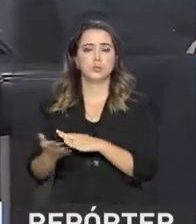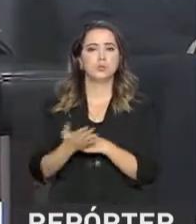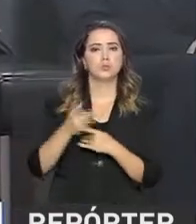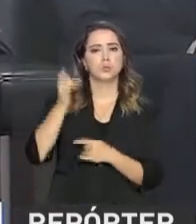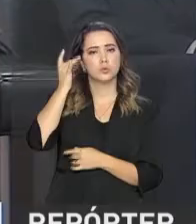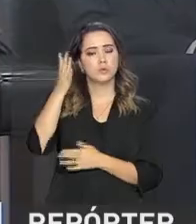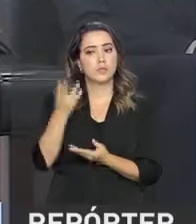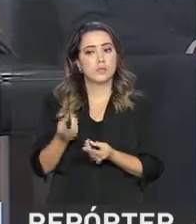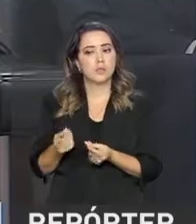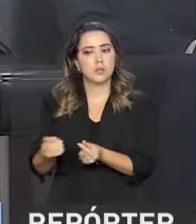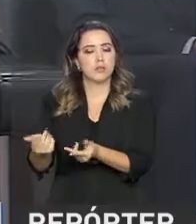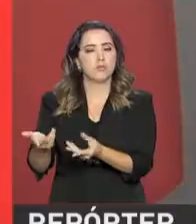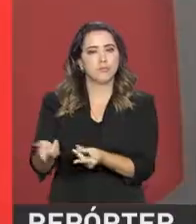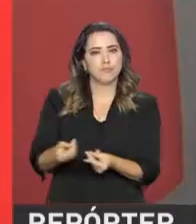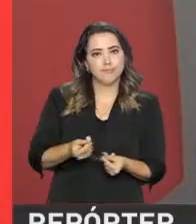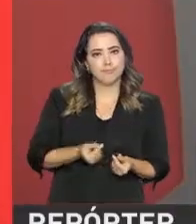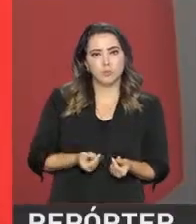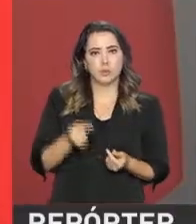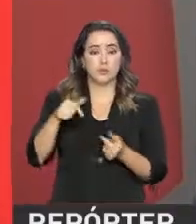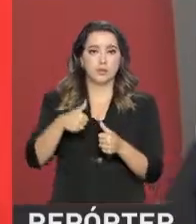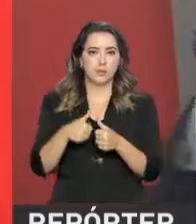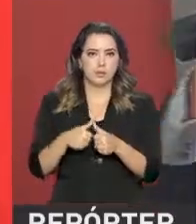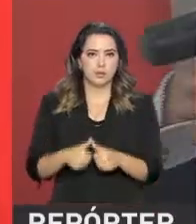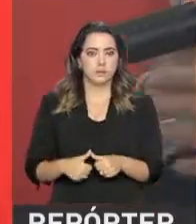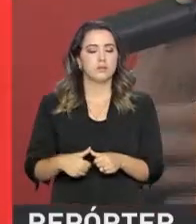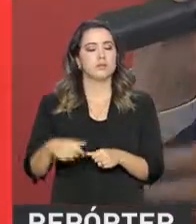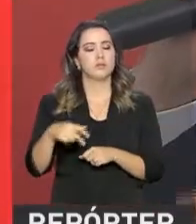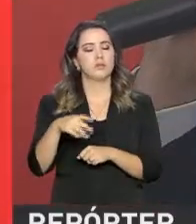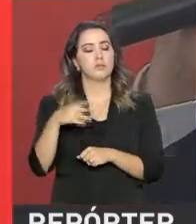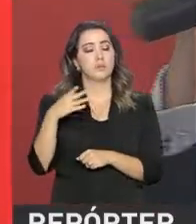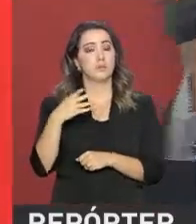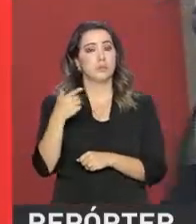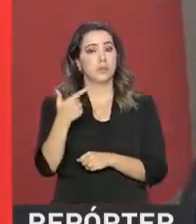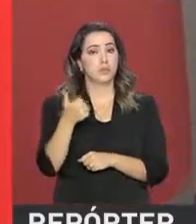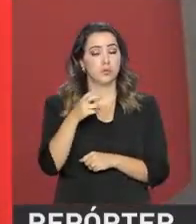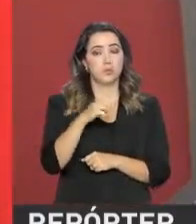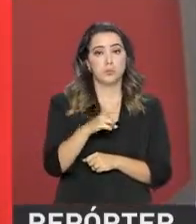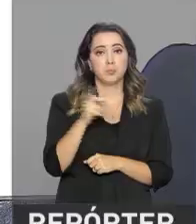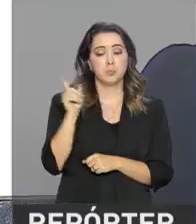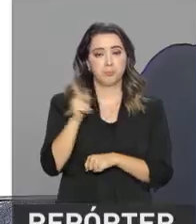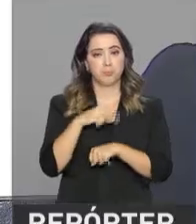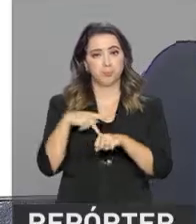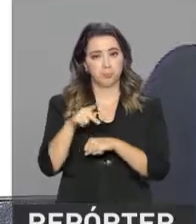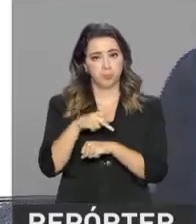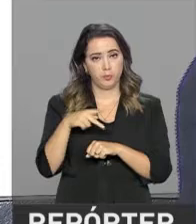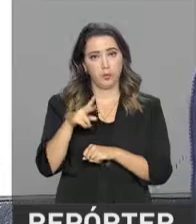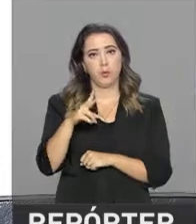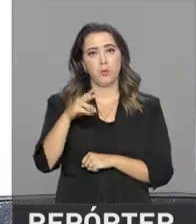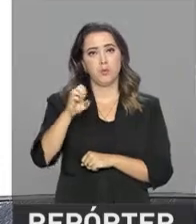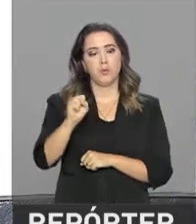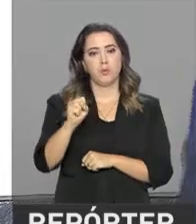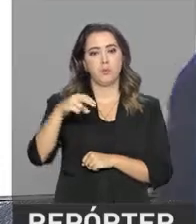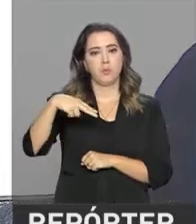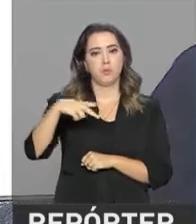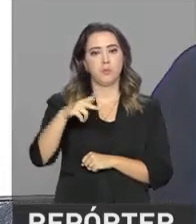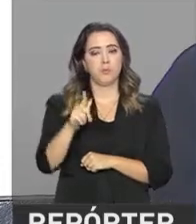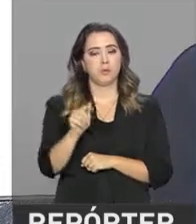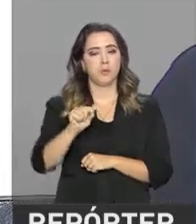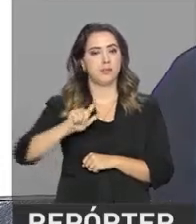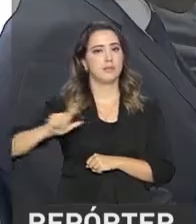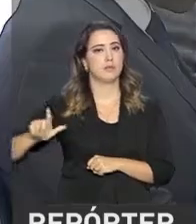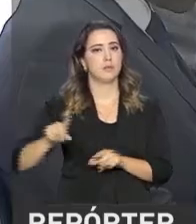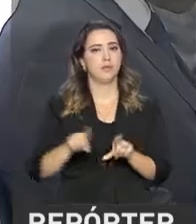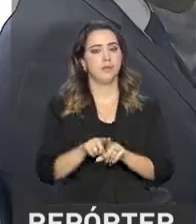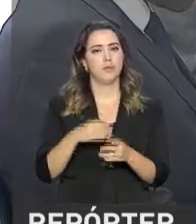Facilitação de Investimentos que está com o país africano desde 2015. O primeiro-ministro senegalês disse que vai consultar o andamento